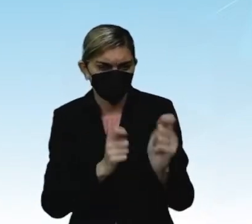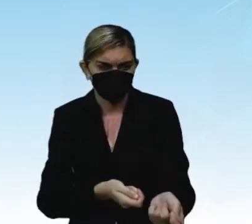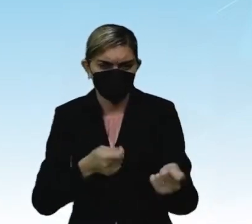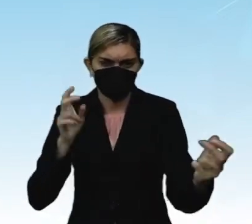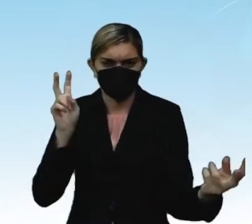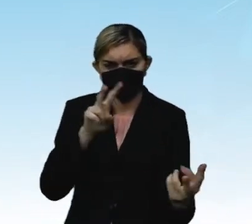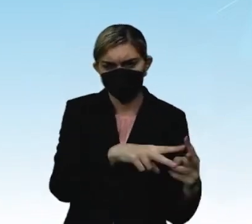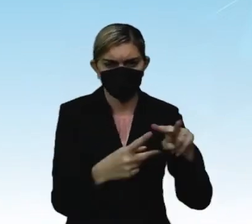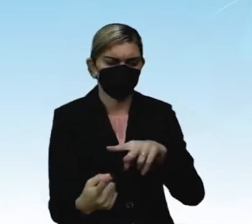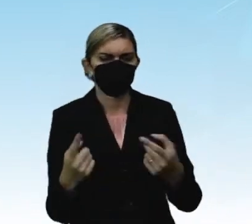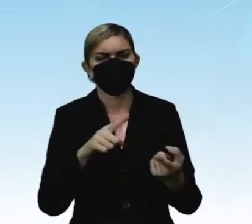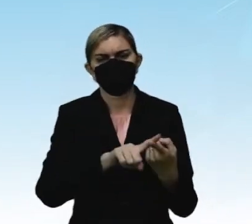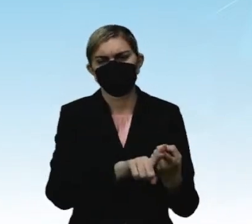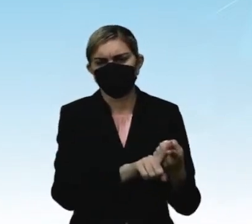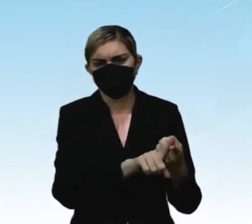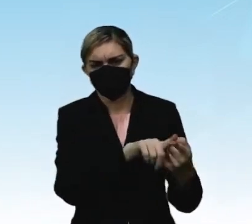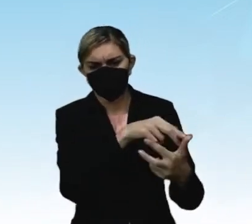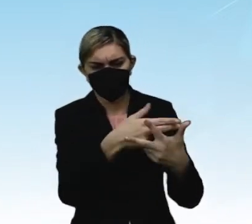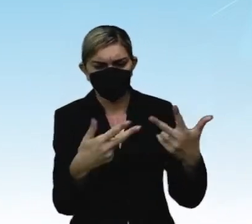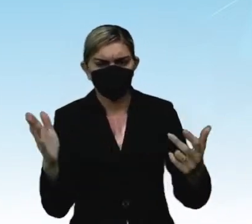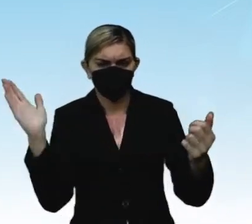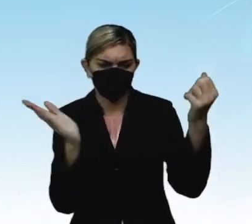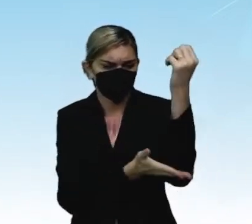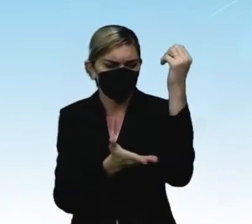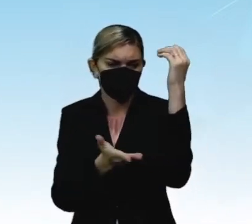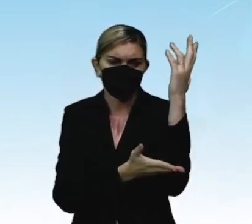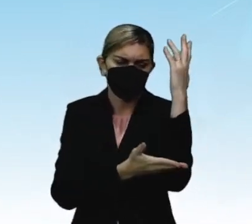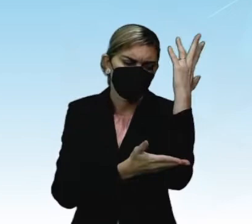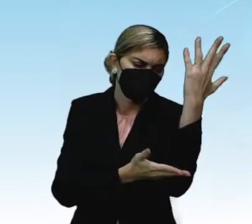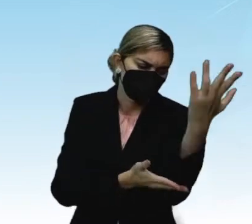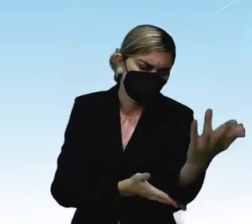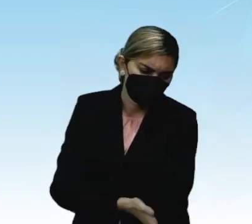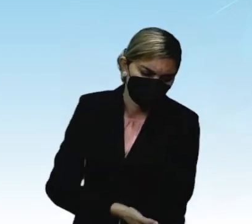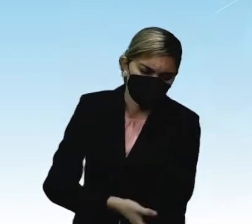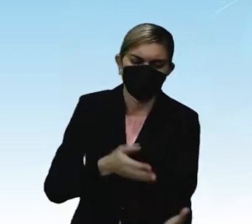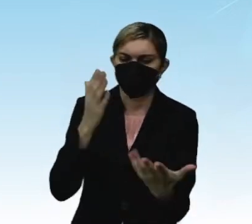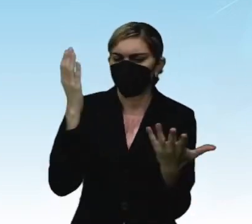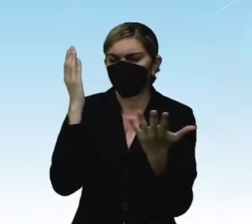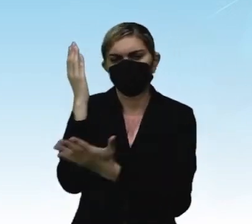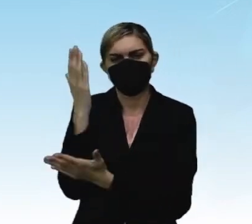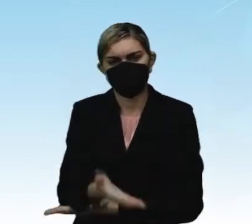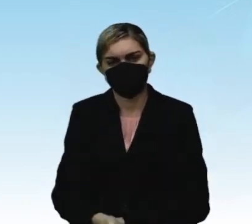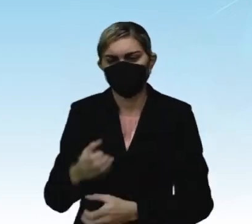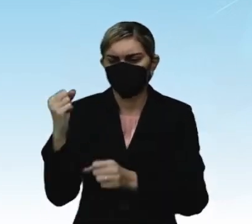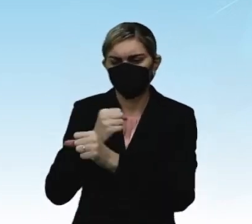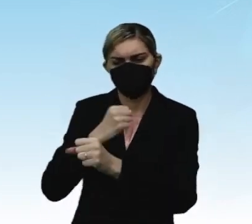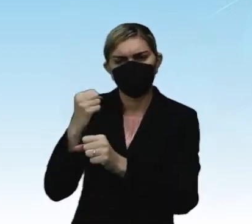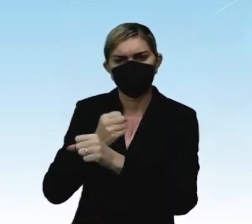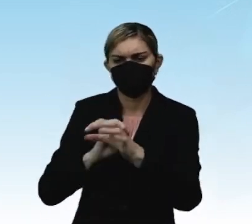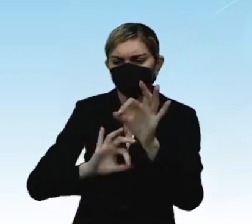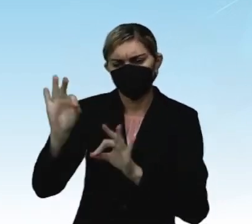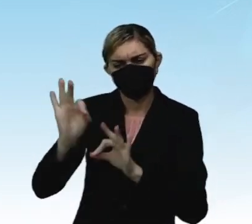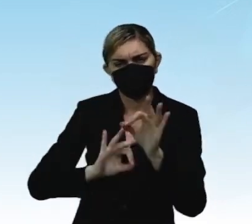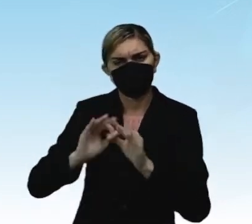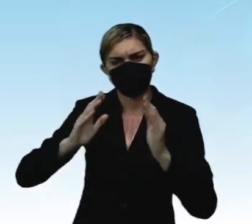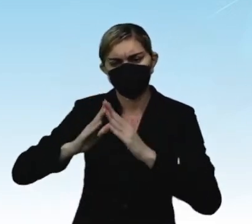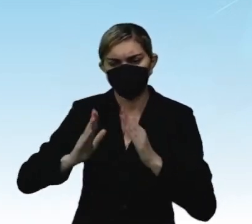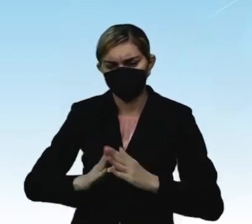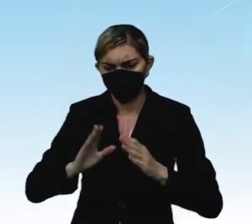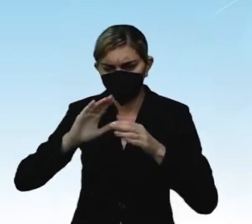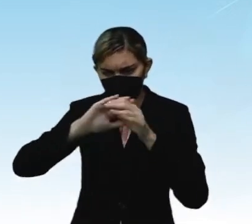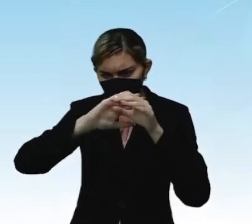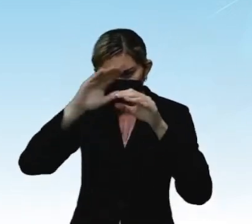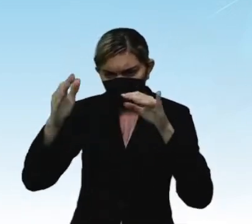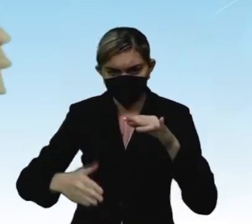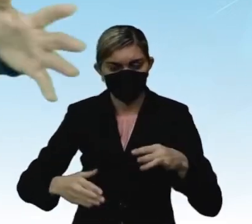guerrear e derrubar das árvores. A derrubada das árvores. Por quê? Porque para poder construir mais casa, mais ocas, então